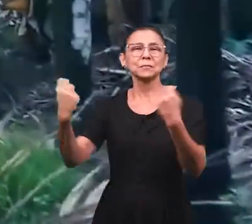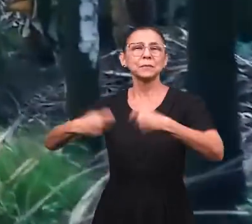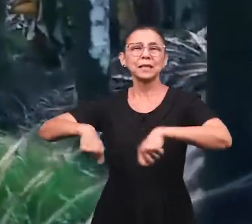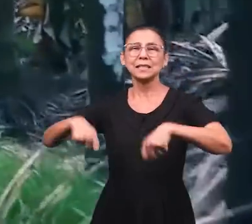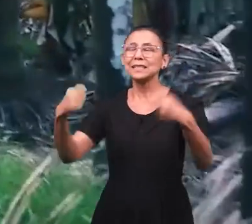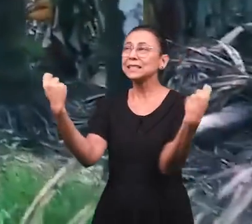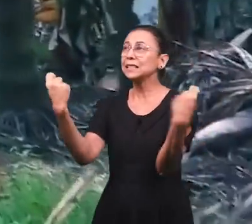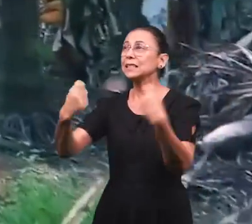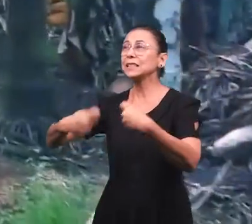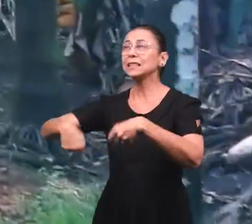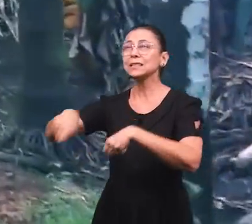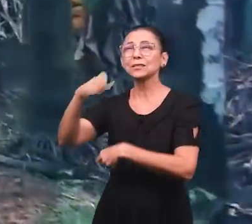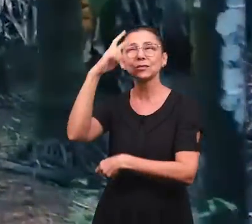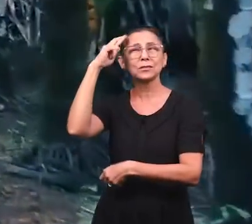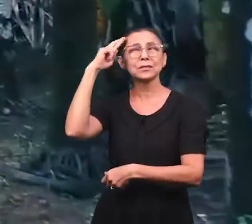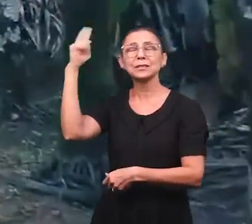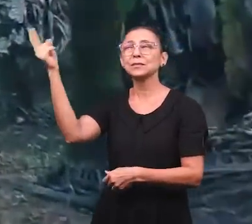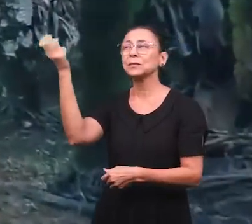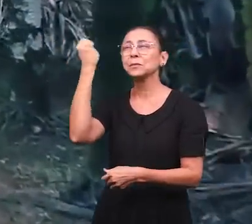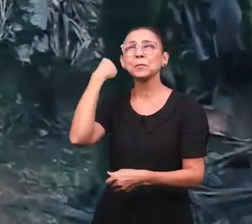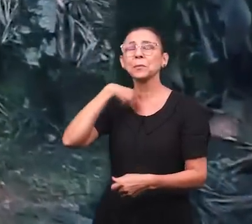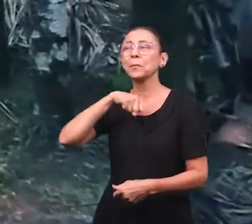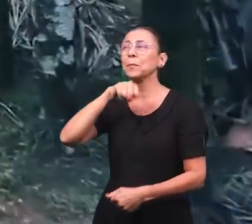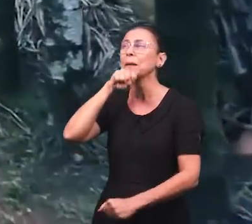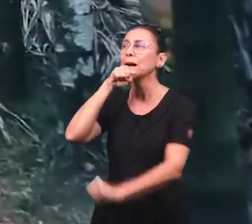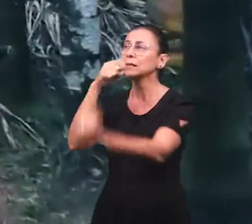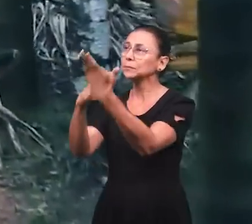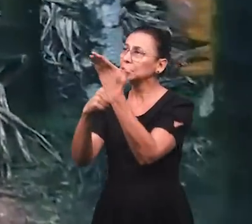mais. Preciso de ti,